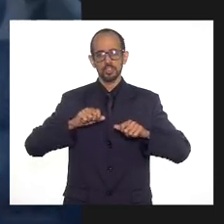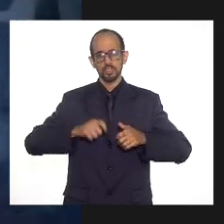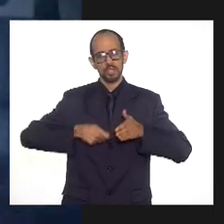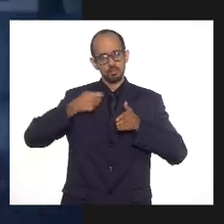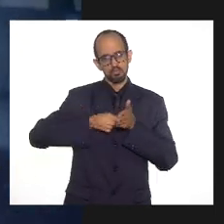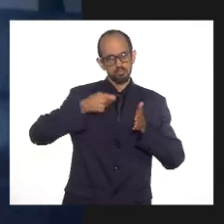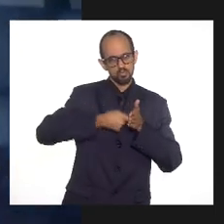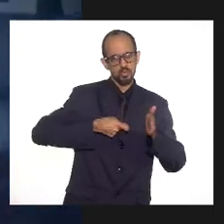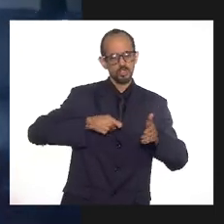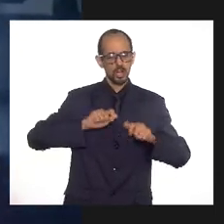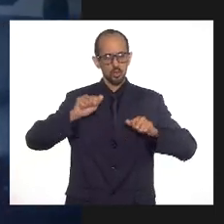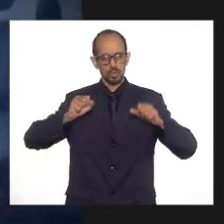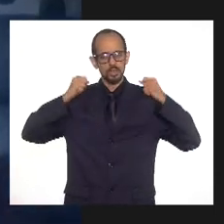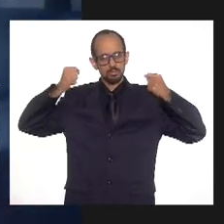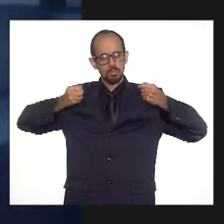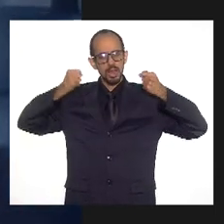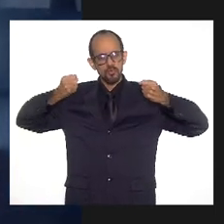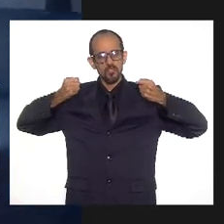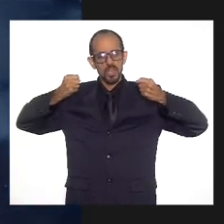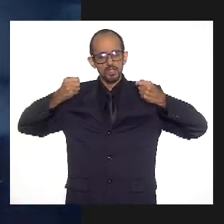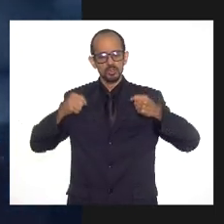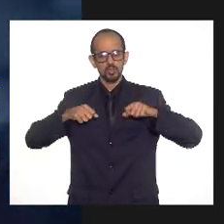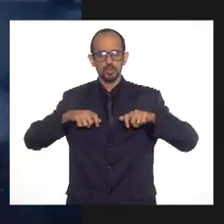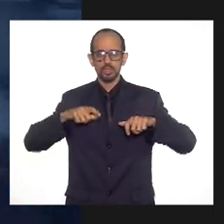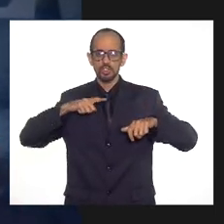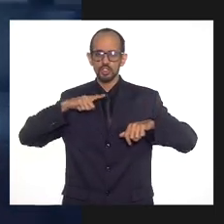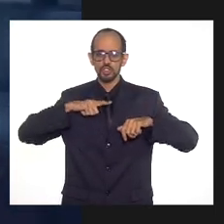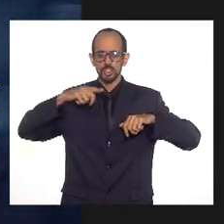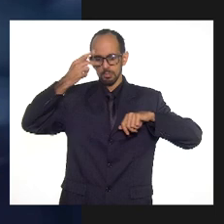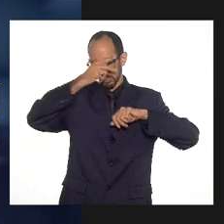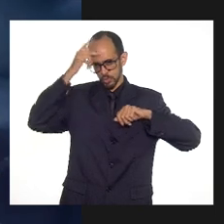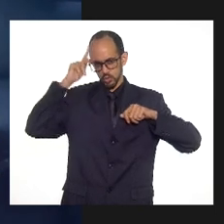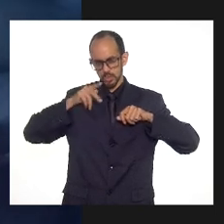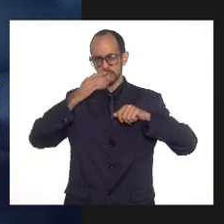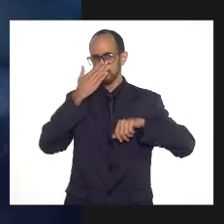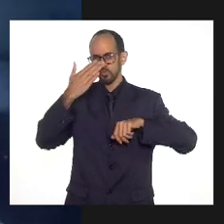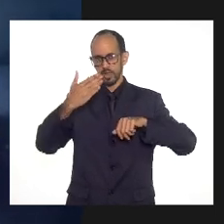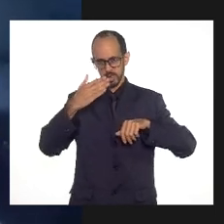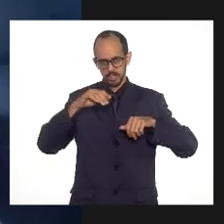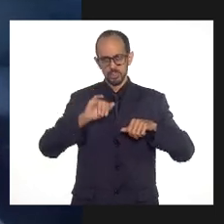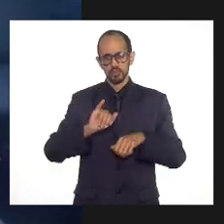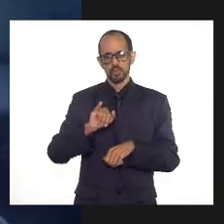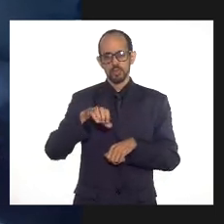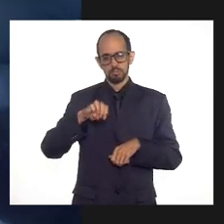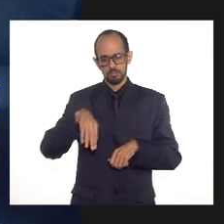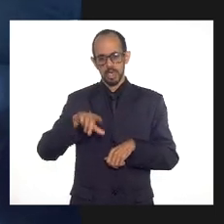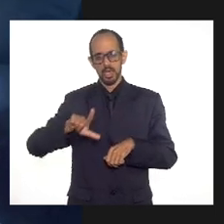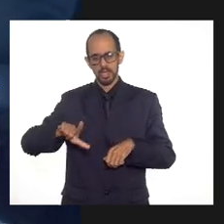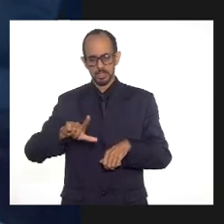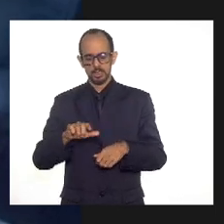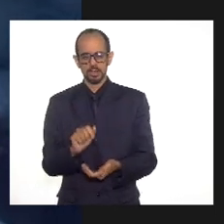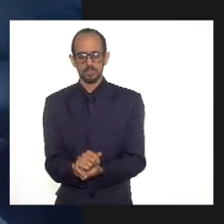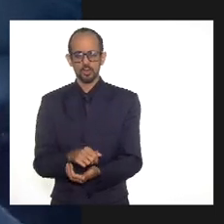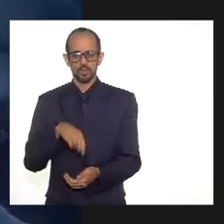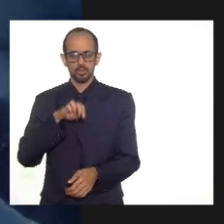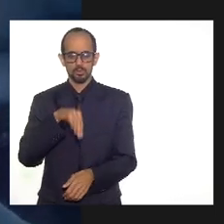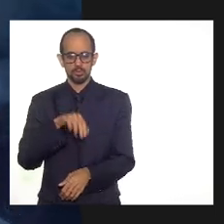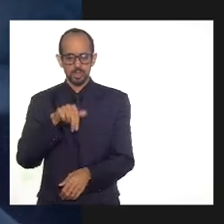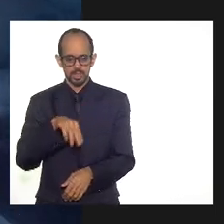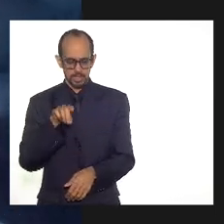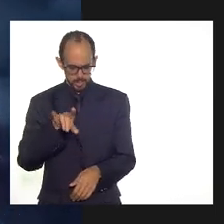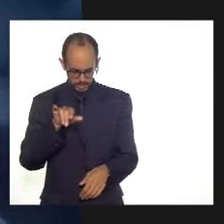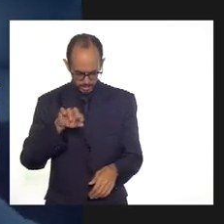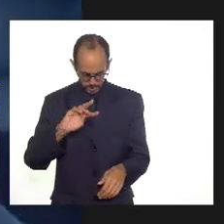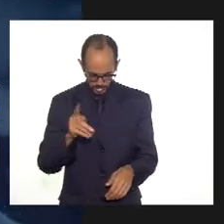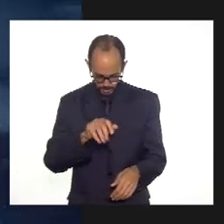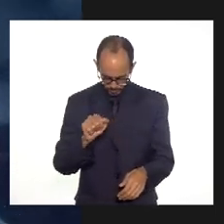protesto, que ia vir muita gente, tudo quanto é lugar, para protestar em frente à porta lá do ML, lá do Mendanha. Mas, graças a